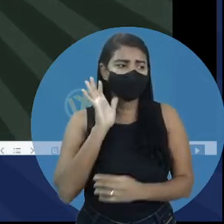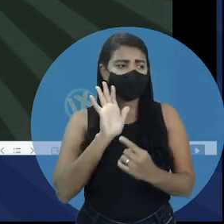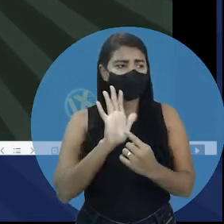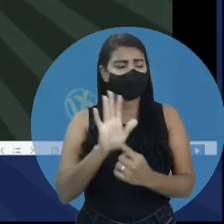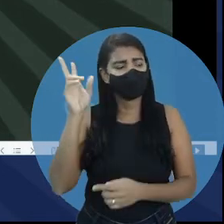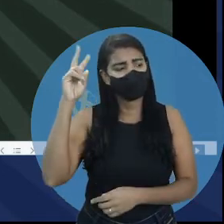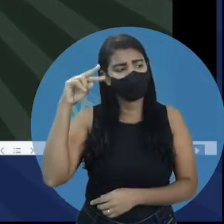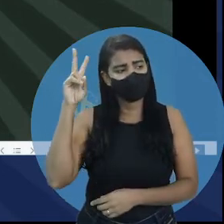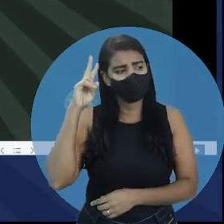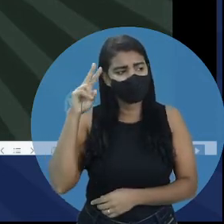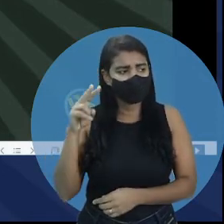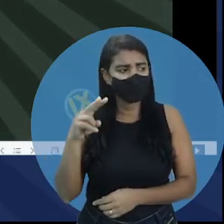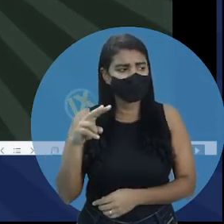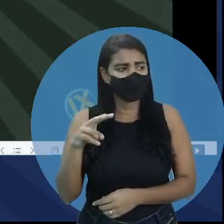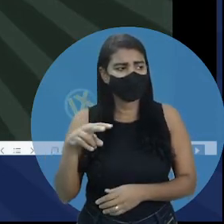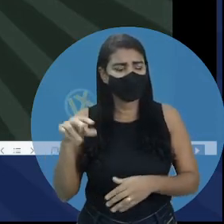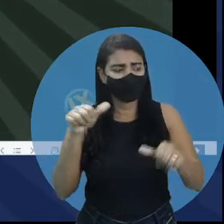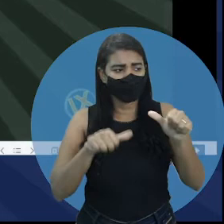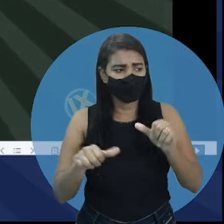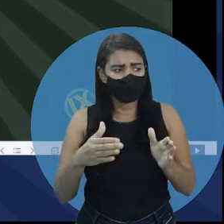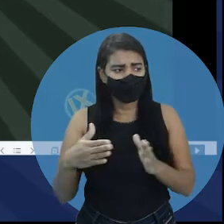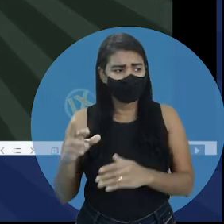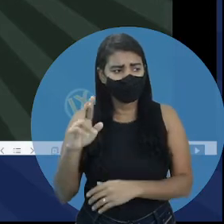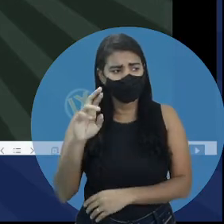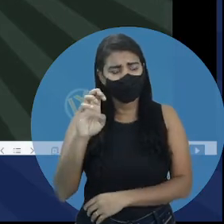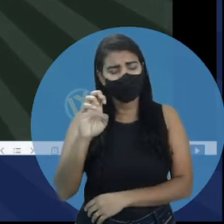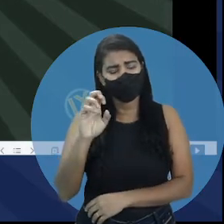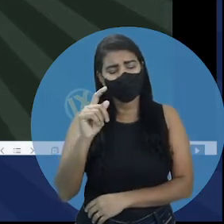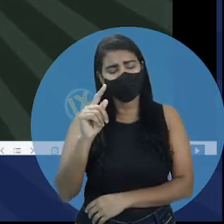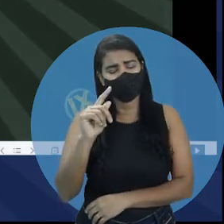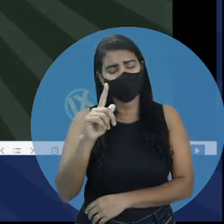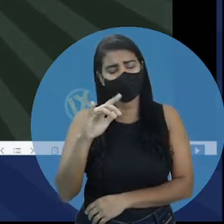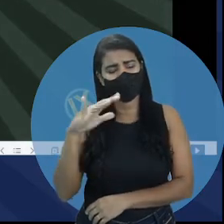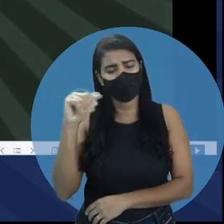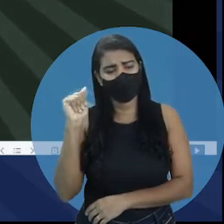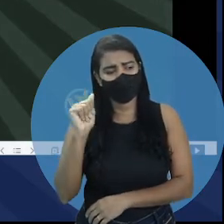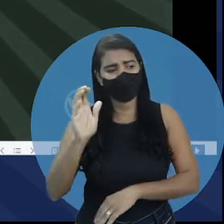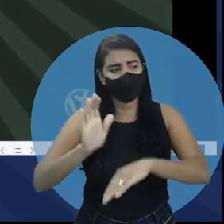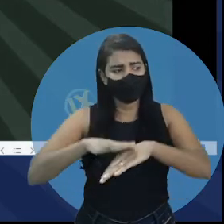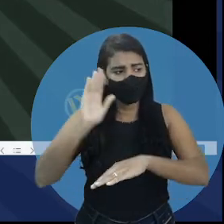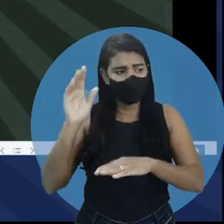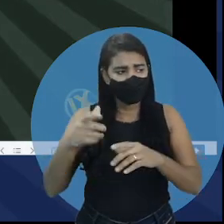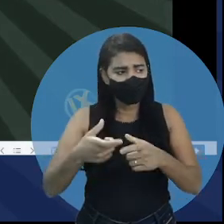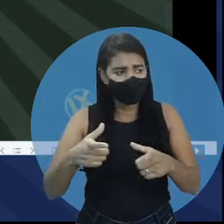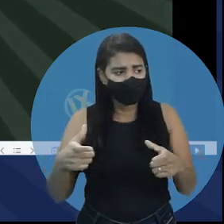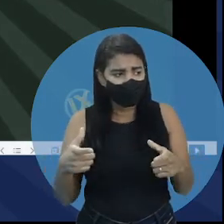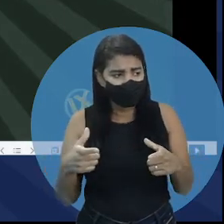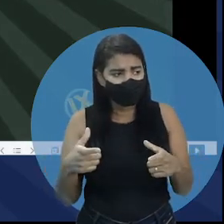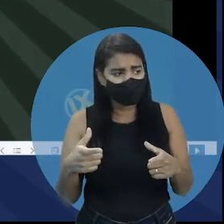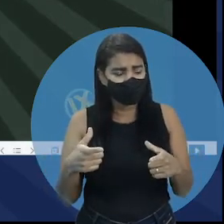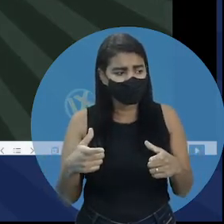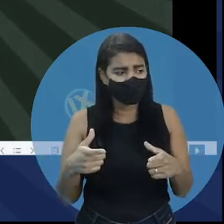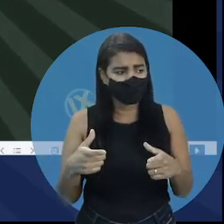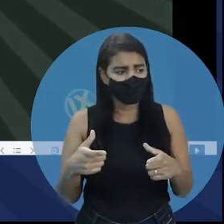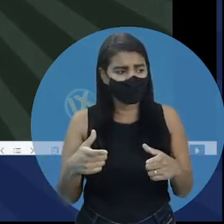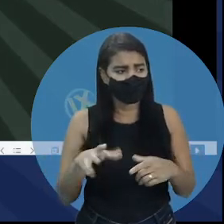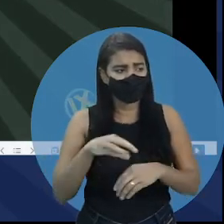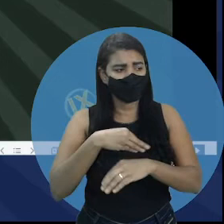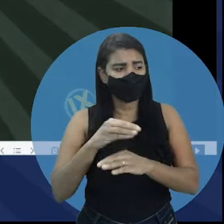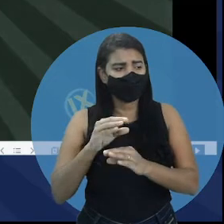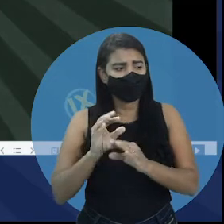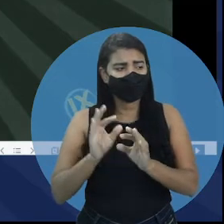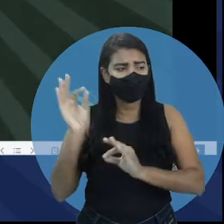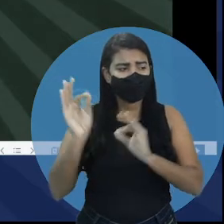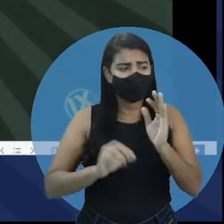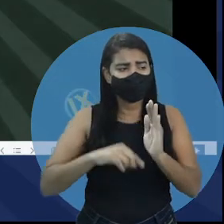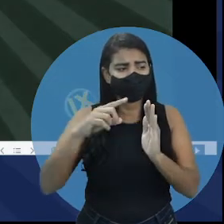estamos fazendo a tréplica do experimento para ter um maior volume de dados e assim a gente poder rodar uma estatística,